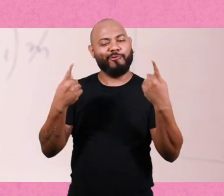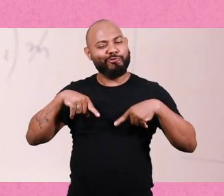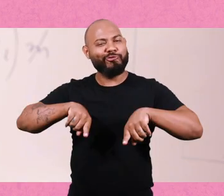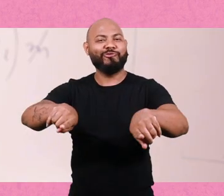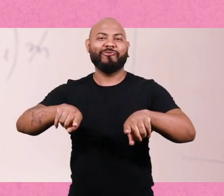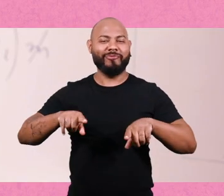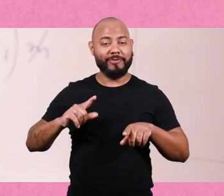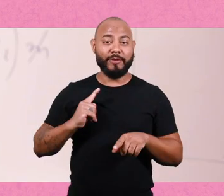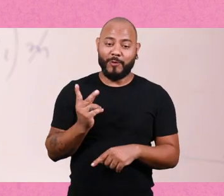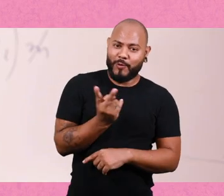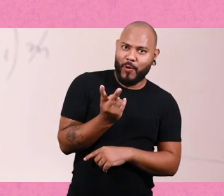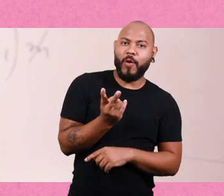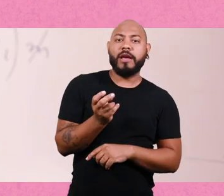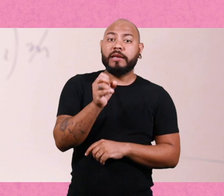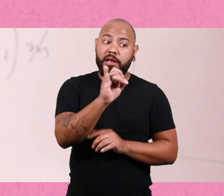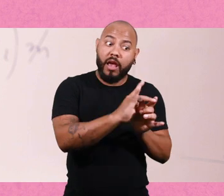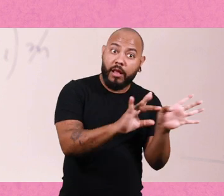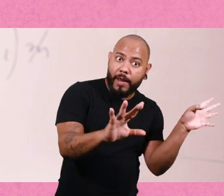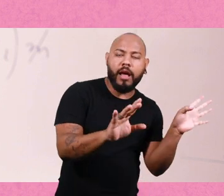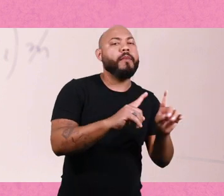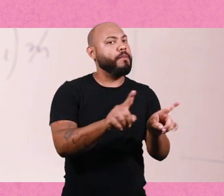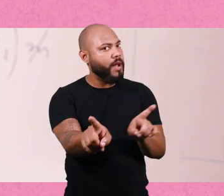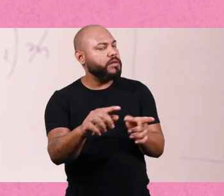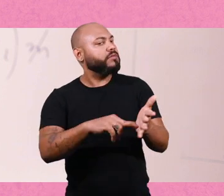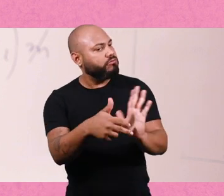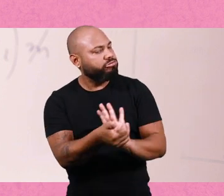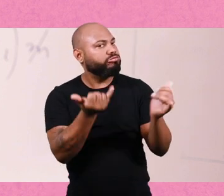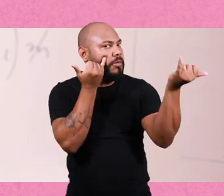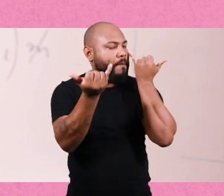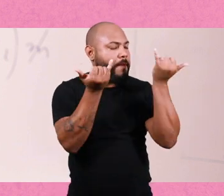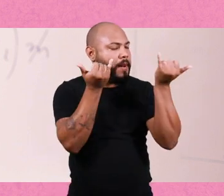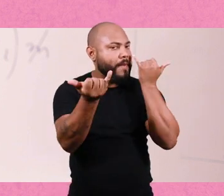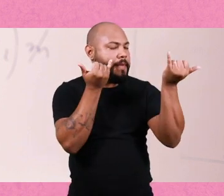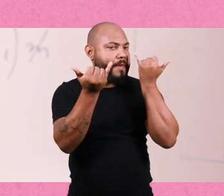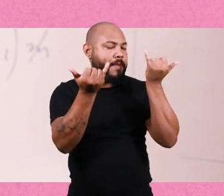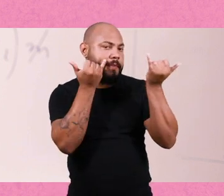assim. Você liberar também significa você